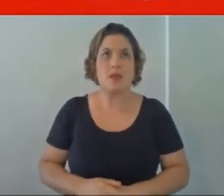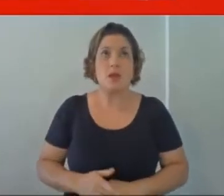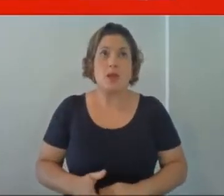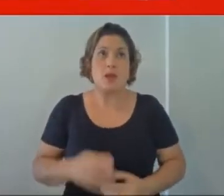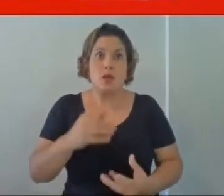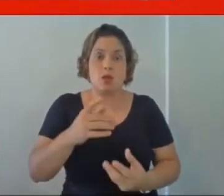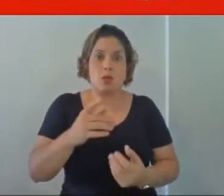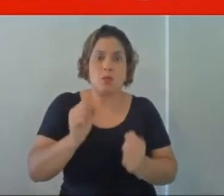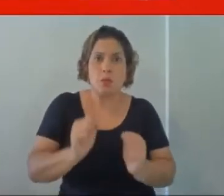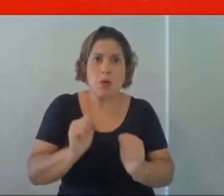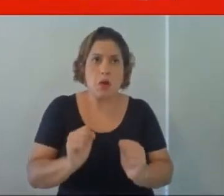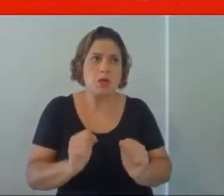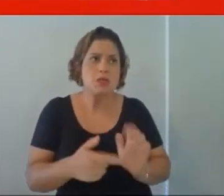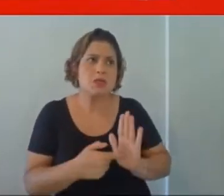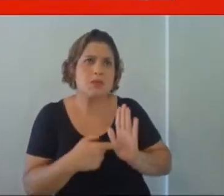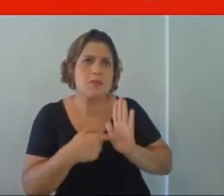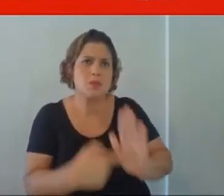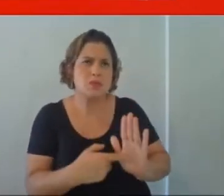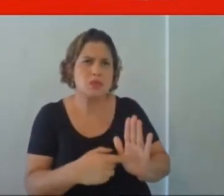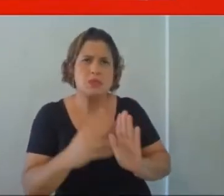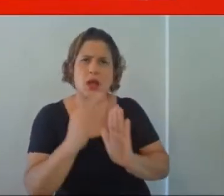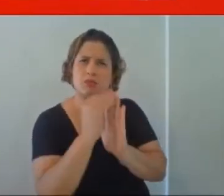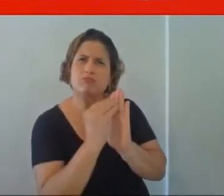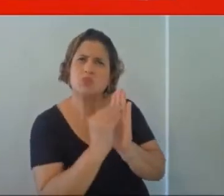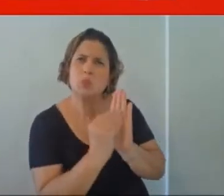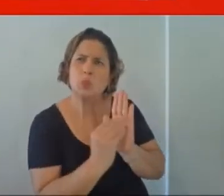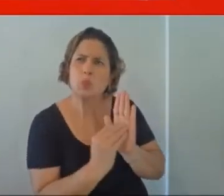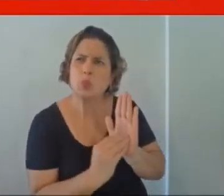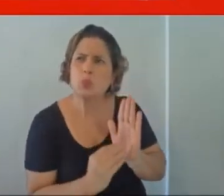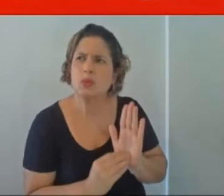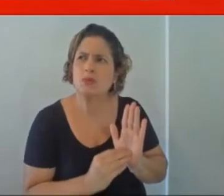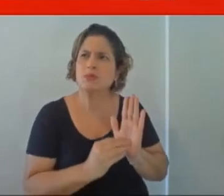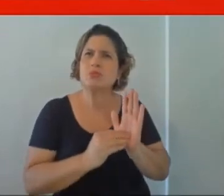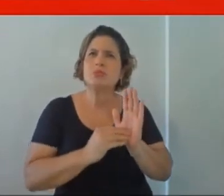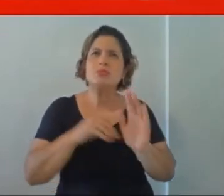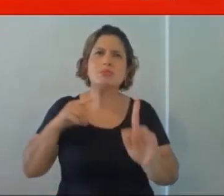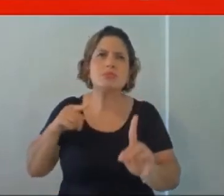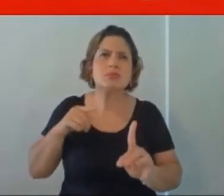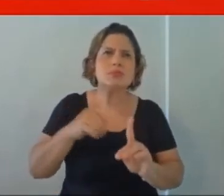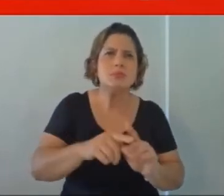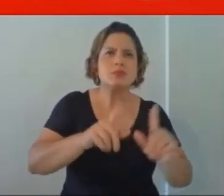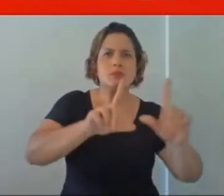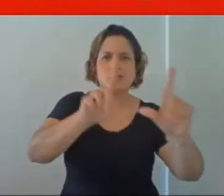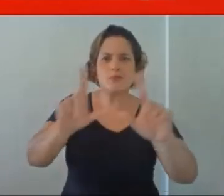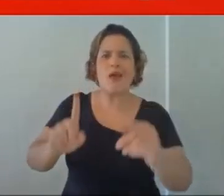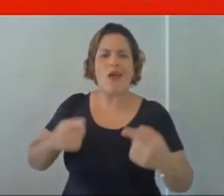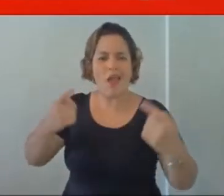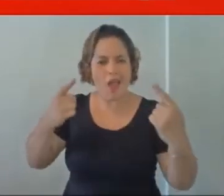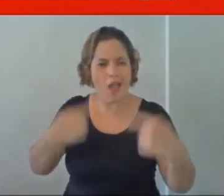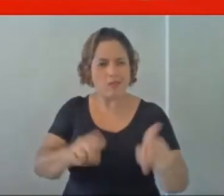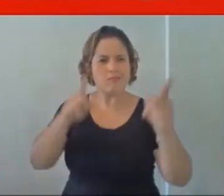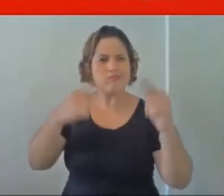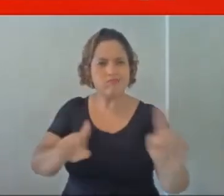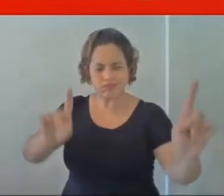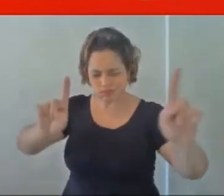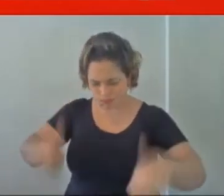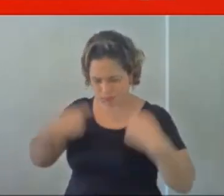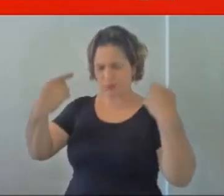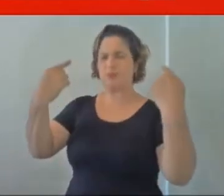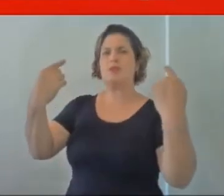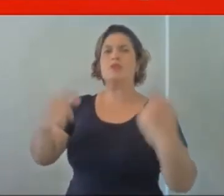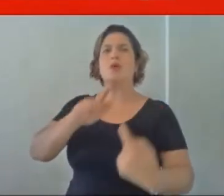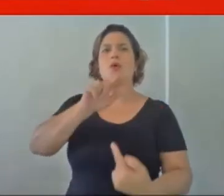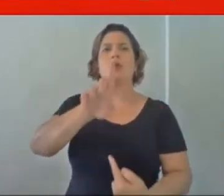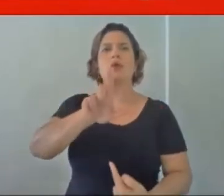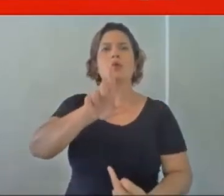que possa expressar o conteúdo, assim, ou a mensagem dessa exposição, é a provocação que o Gustavo Caboclo deixou, que era